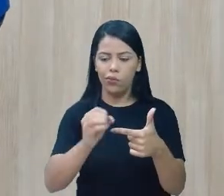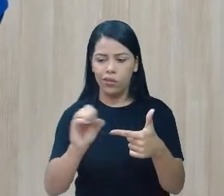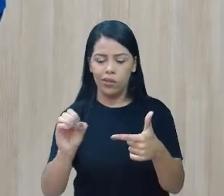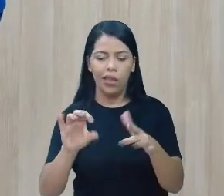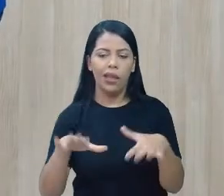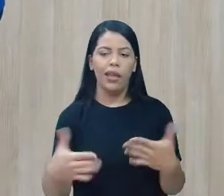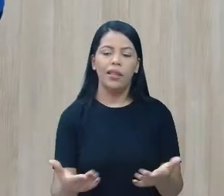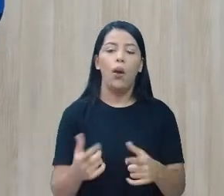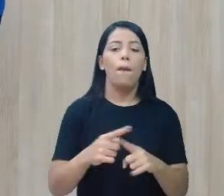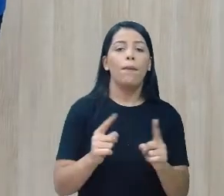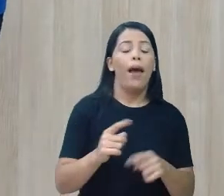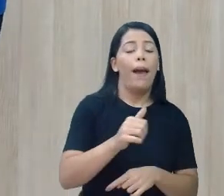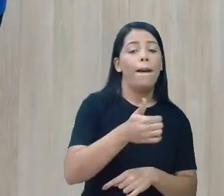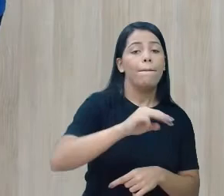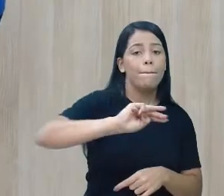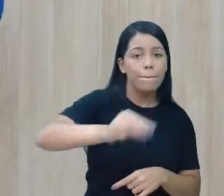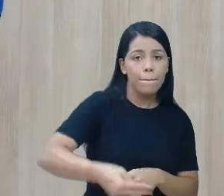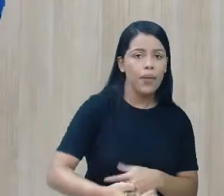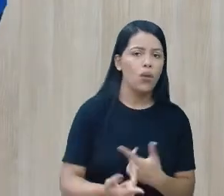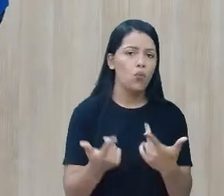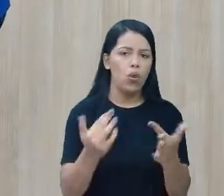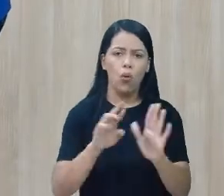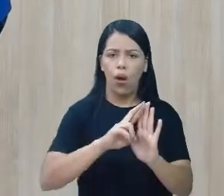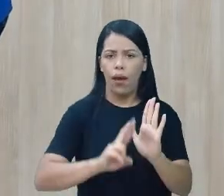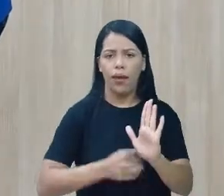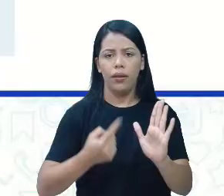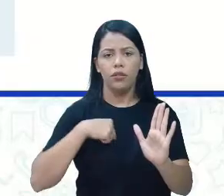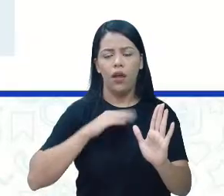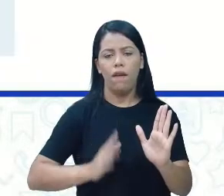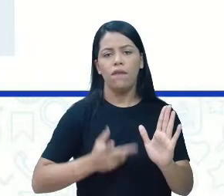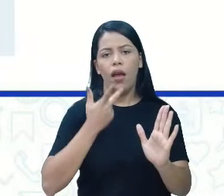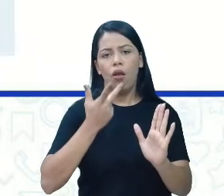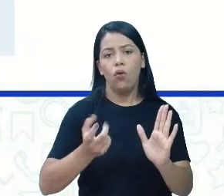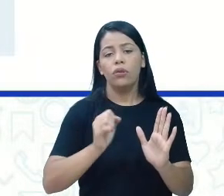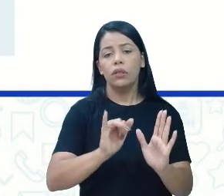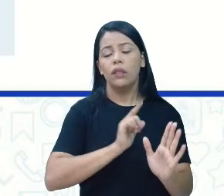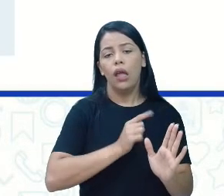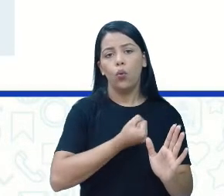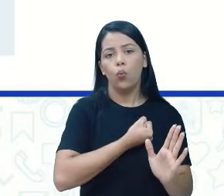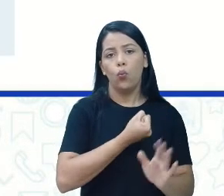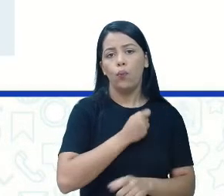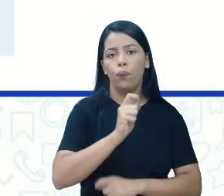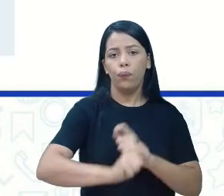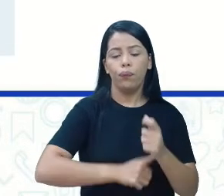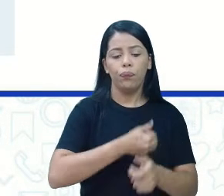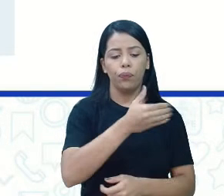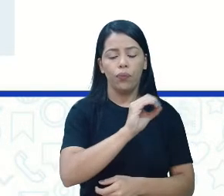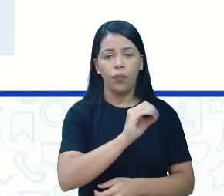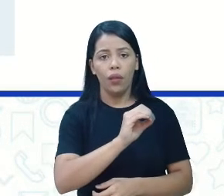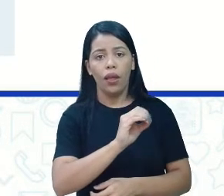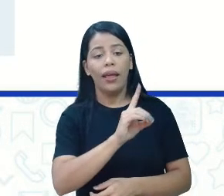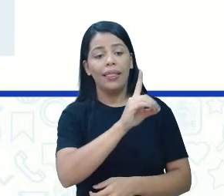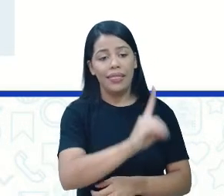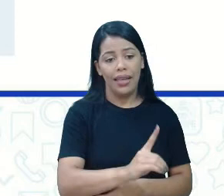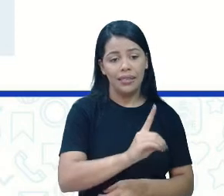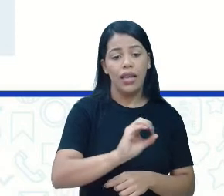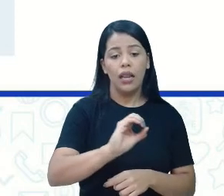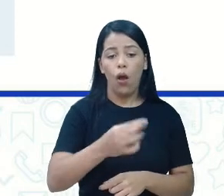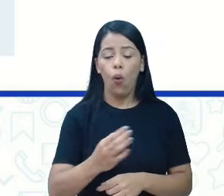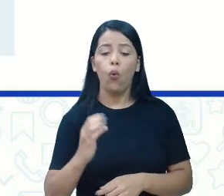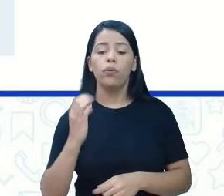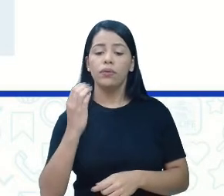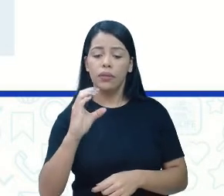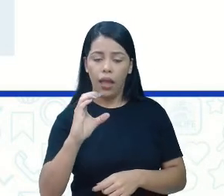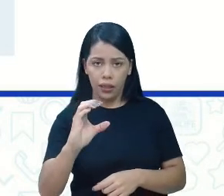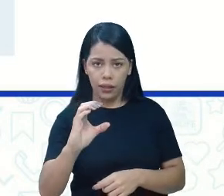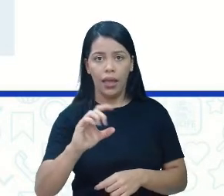caso do 1000, é aquela mesma regrinha que a gente falou, se os algarismos das unidades, das dezenas e das centenas de um número natural